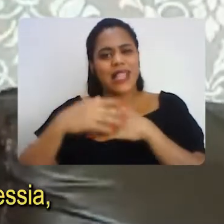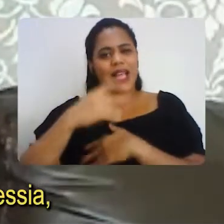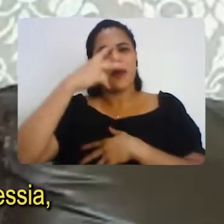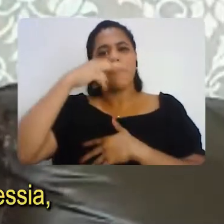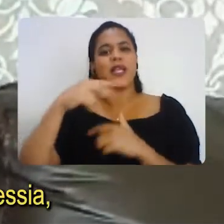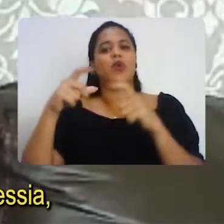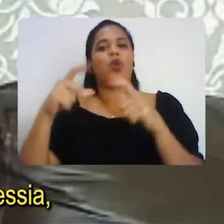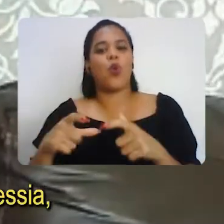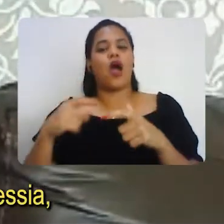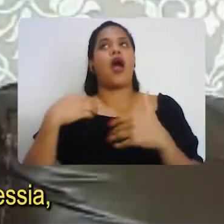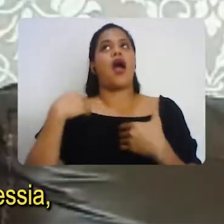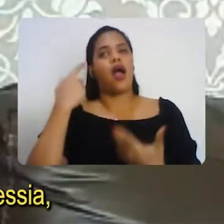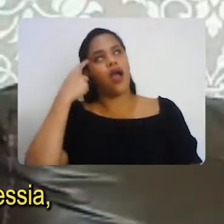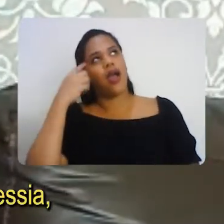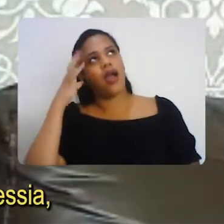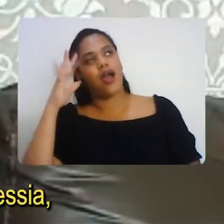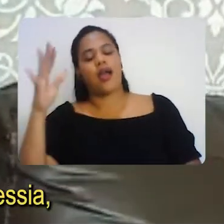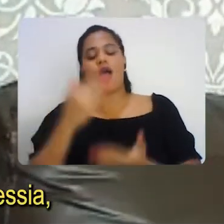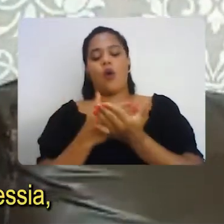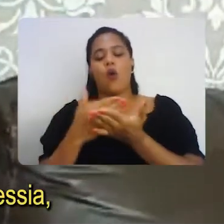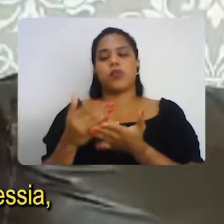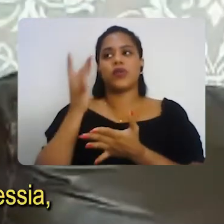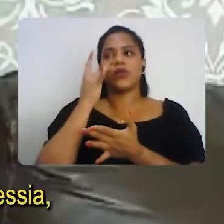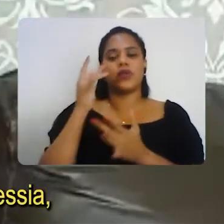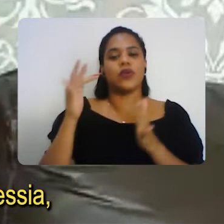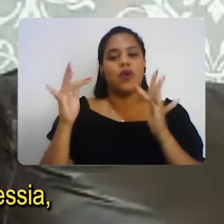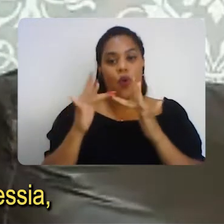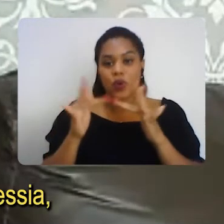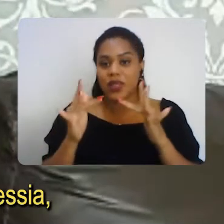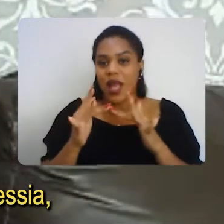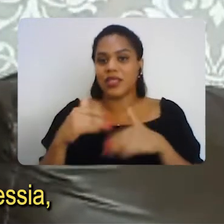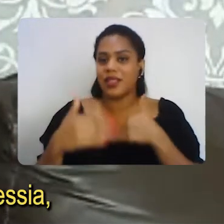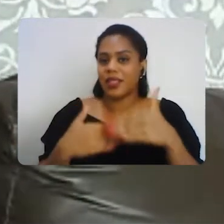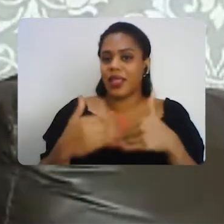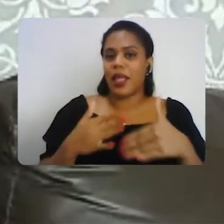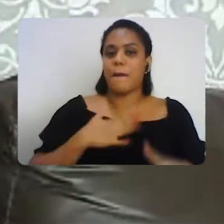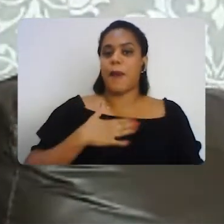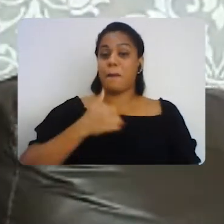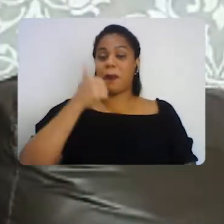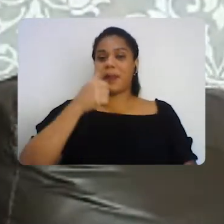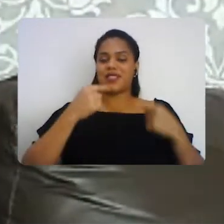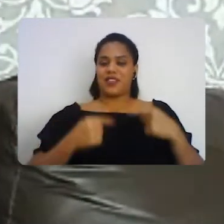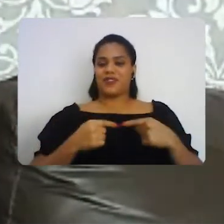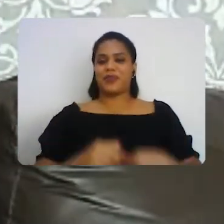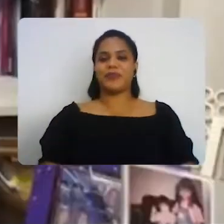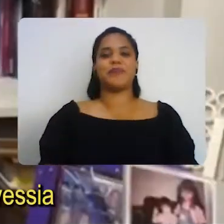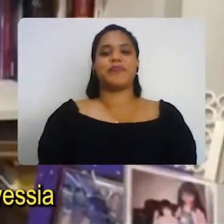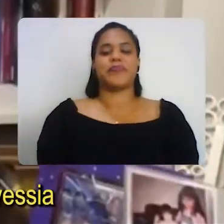mesmo espaço, para poder começar as primeiras vivências da travessia. Esse era o meu primeiro